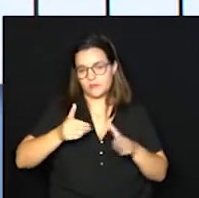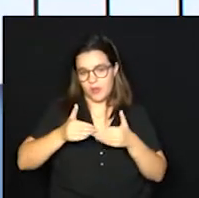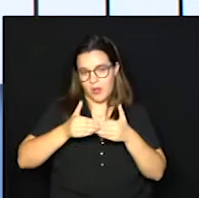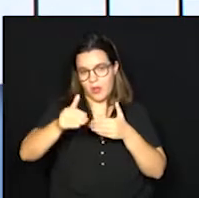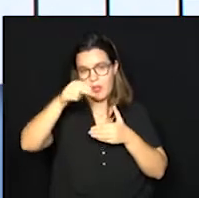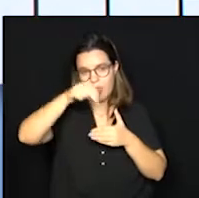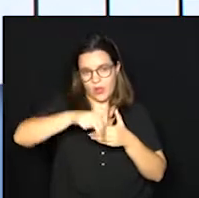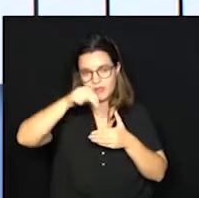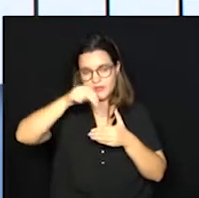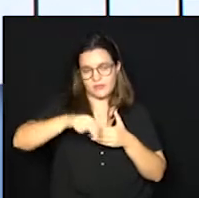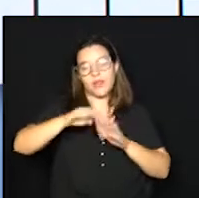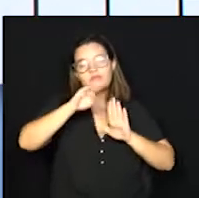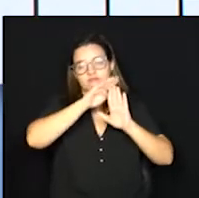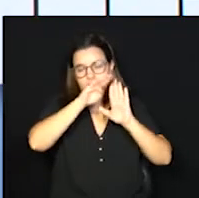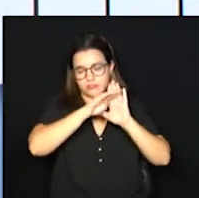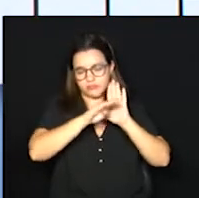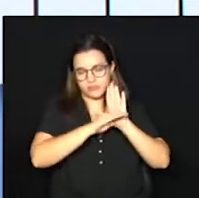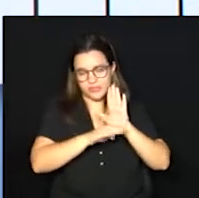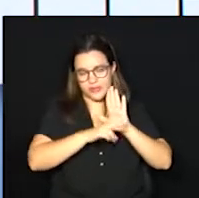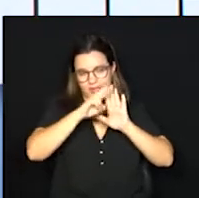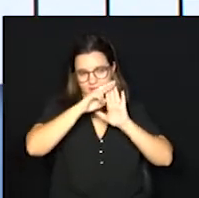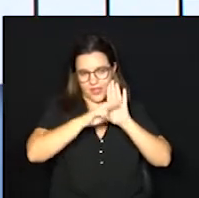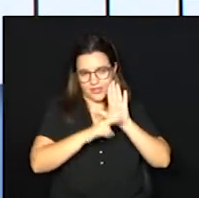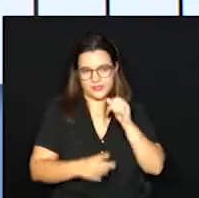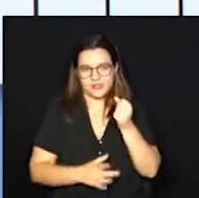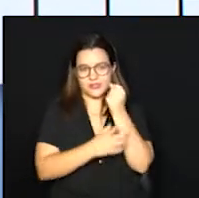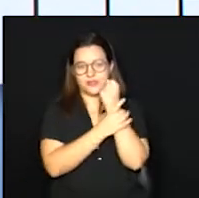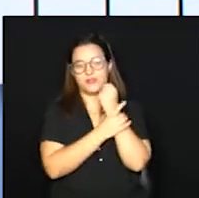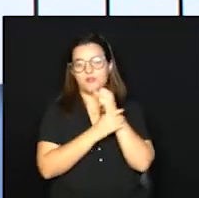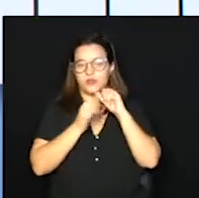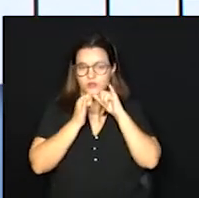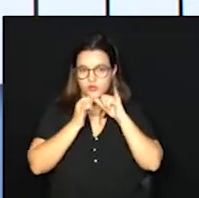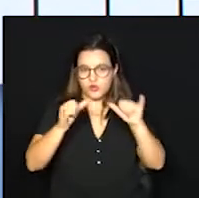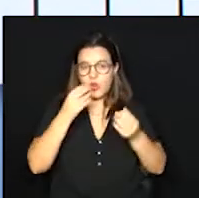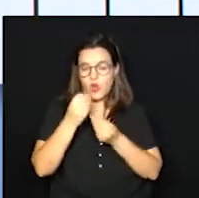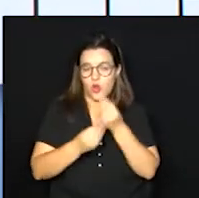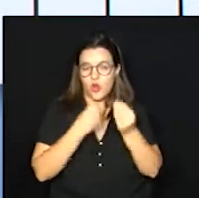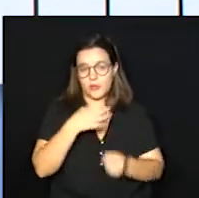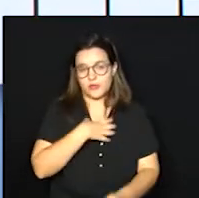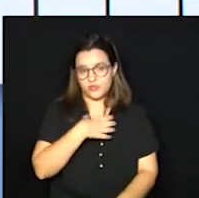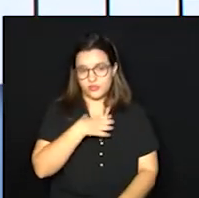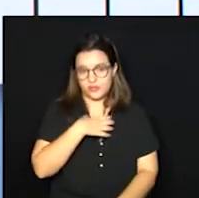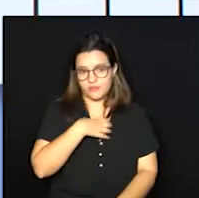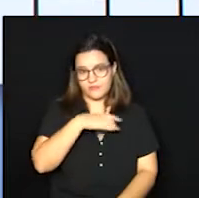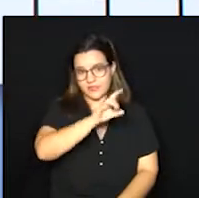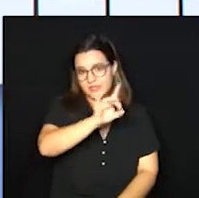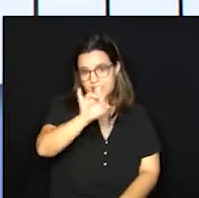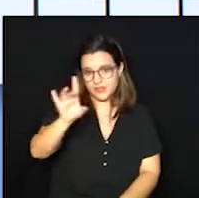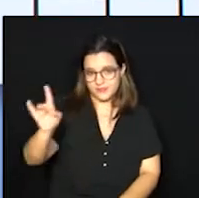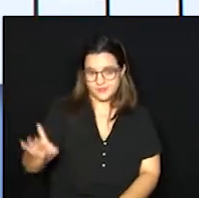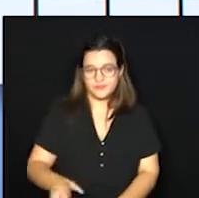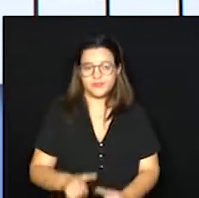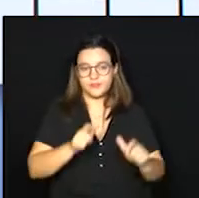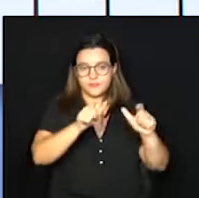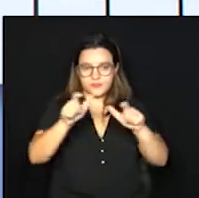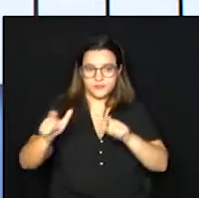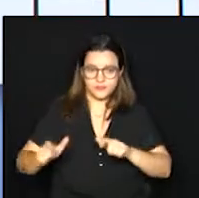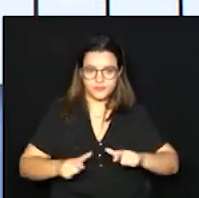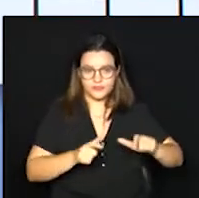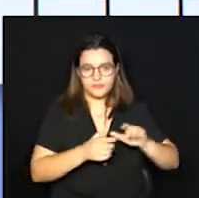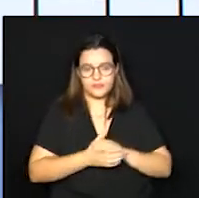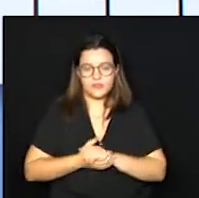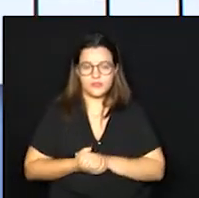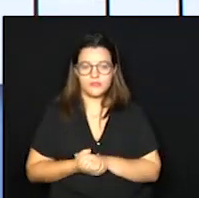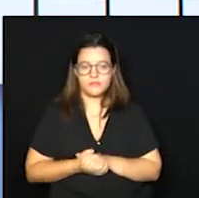novembro, com todas as regras, e com certeza vai ser feito um anúncio de como vai funcionar cada um desses espaços.